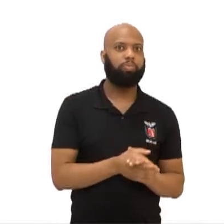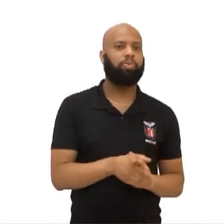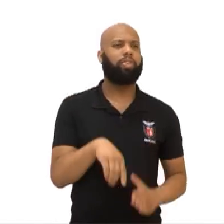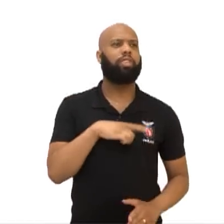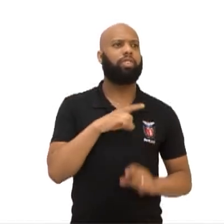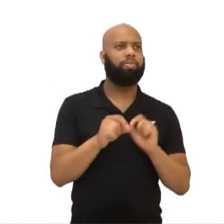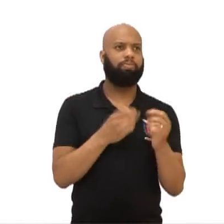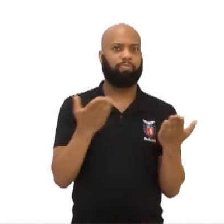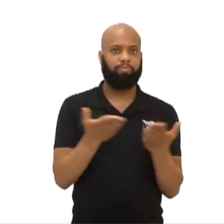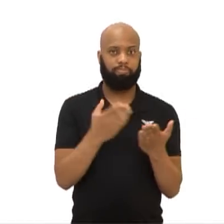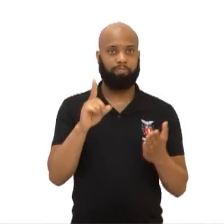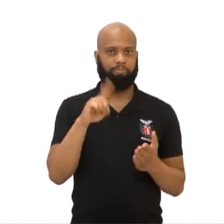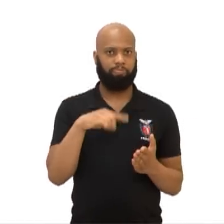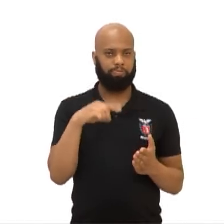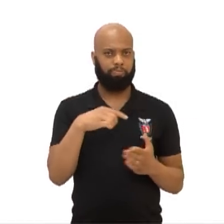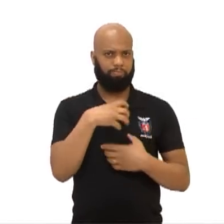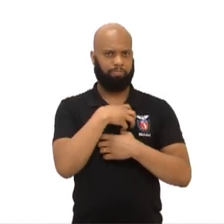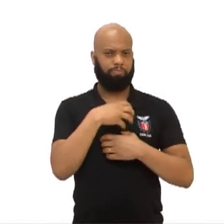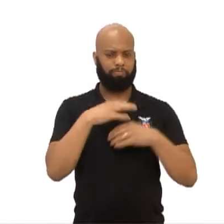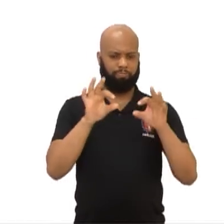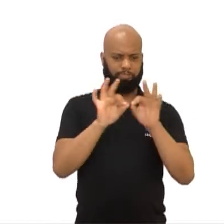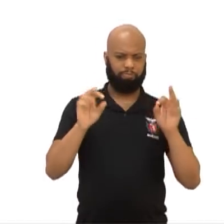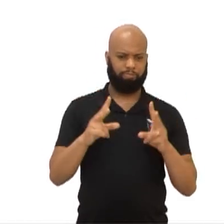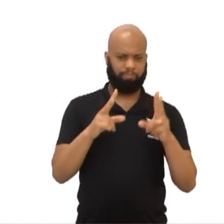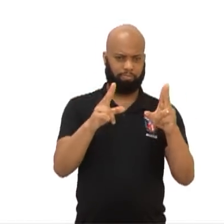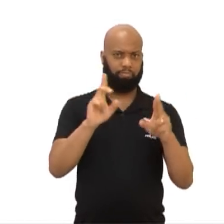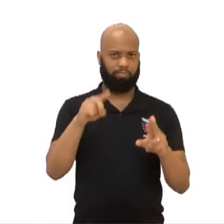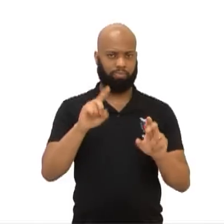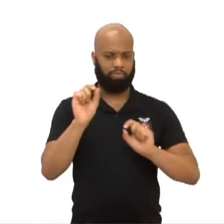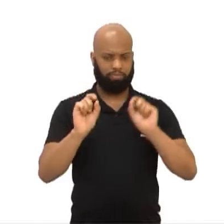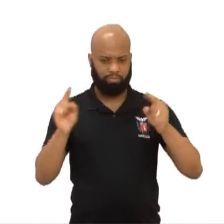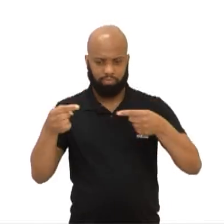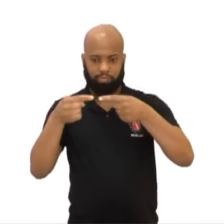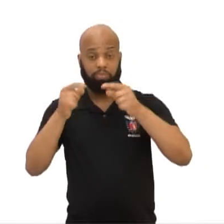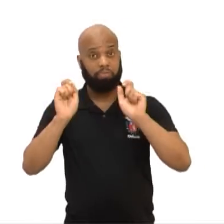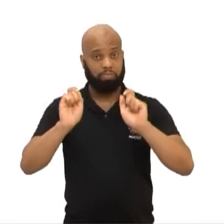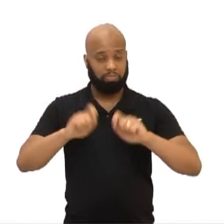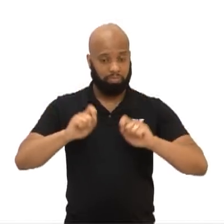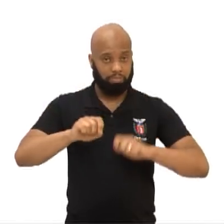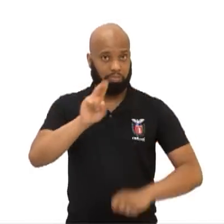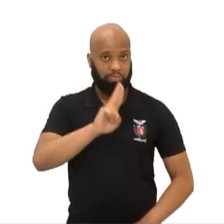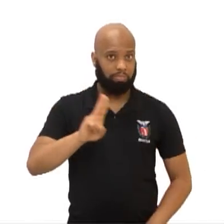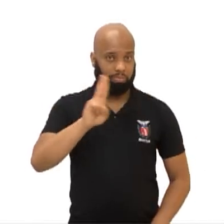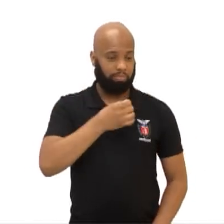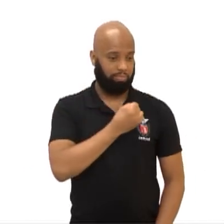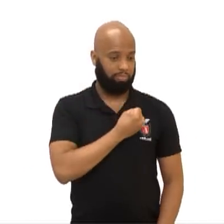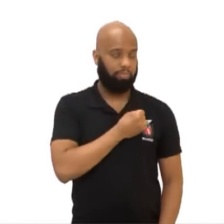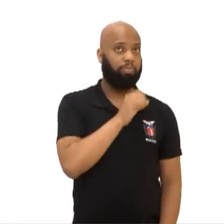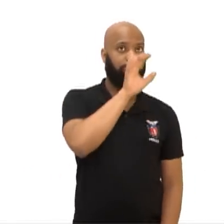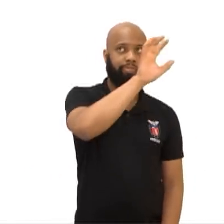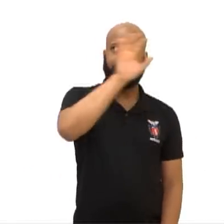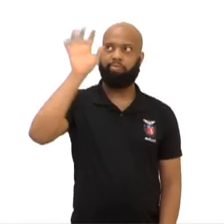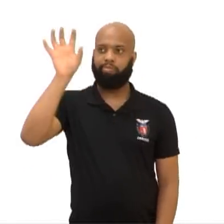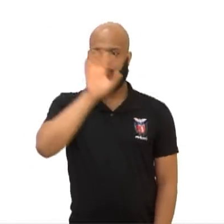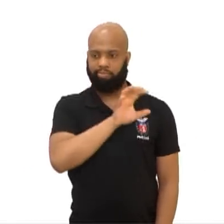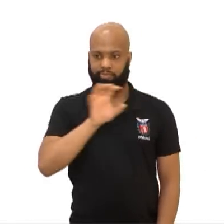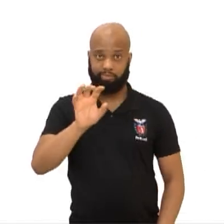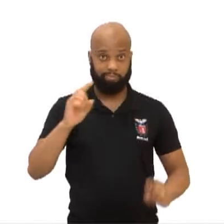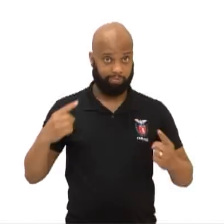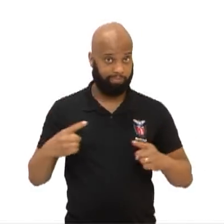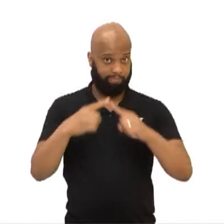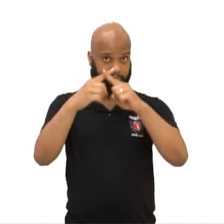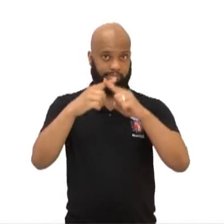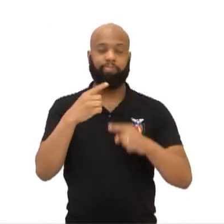os segmentos são proporcionais, podemos usar a regra de 3. Lembrando que a razão, né, os